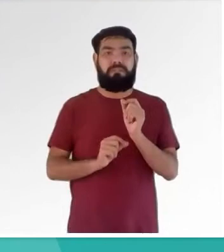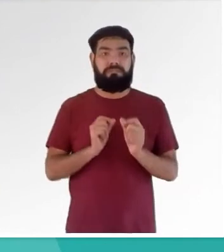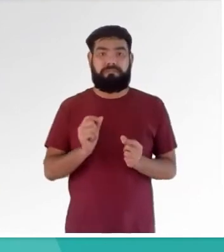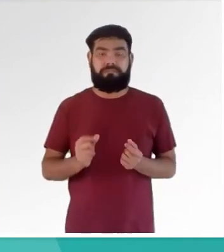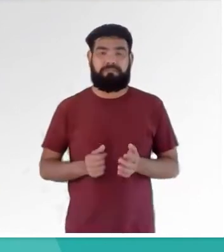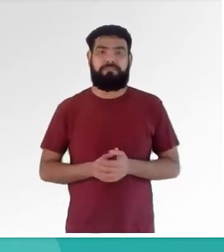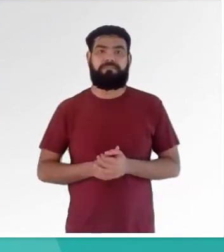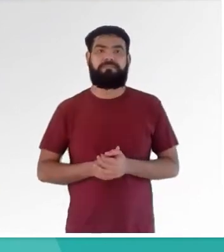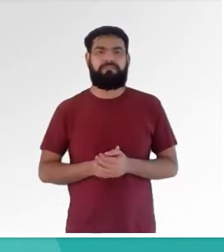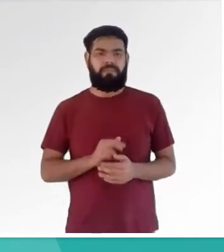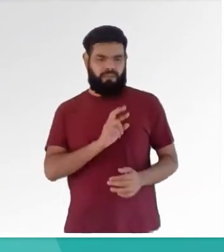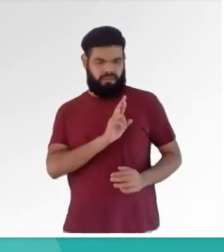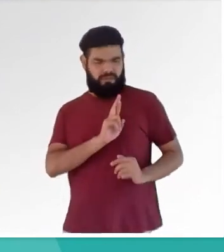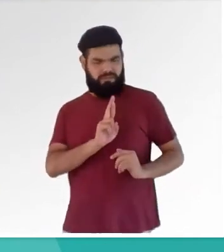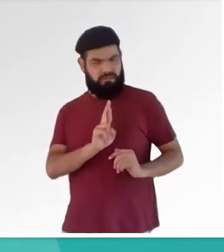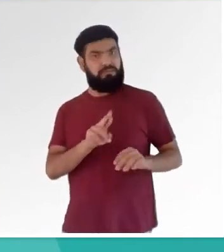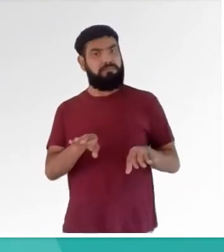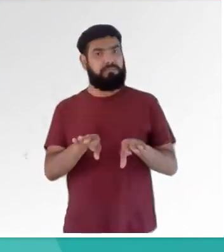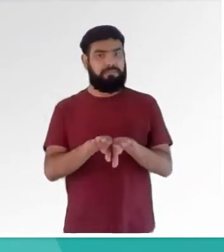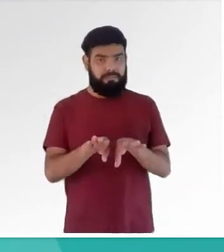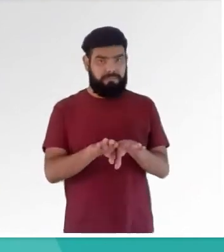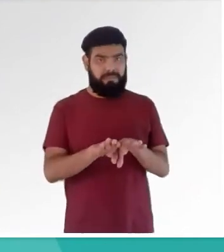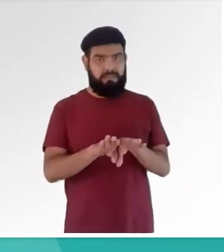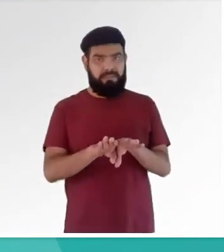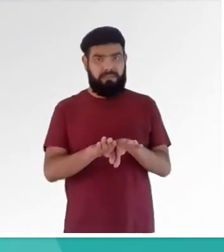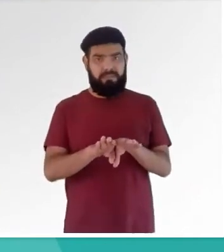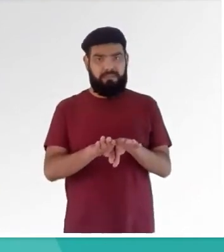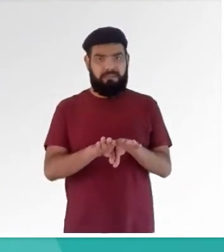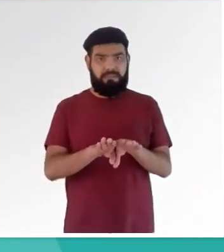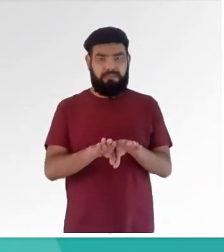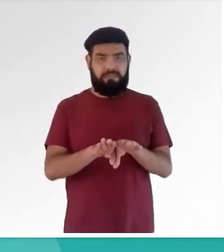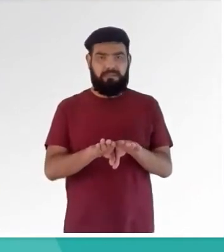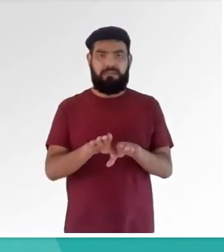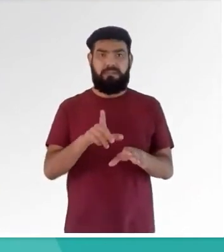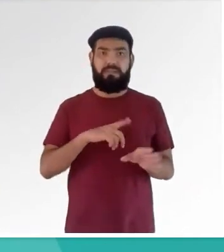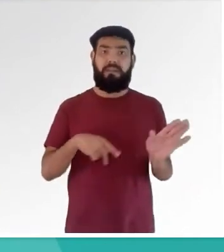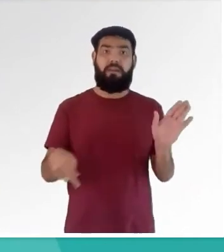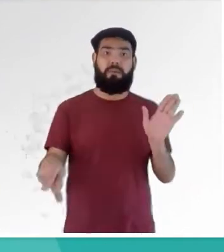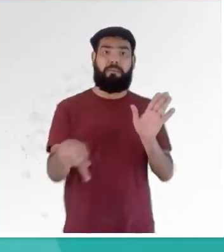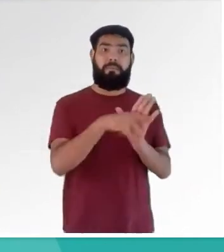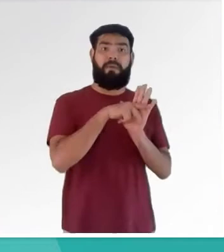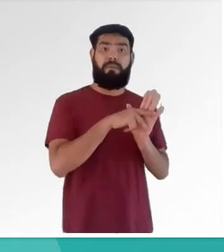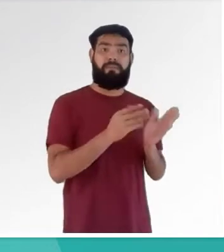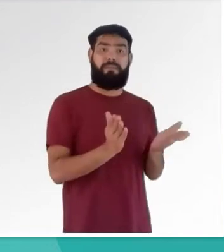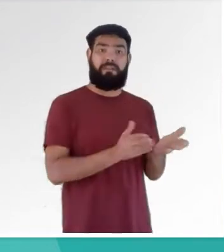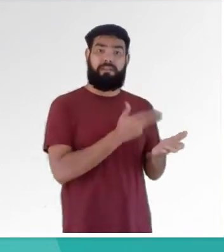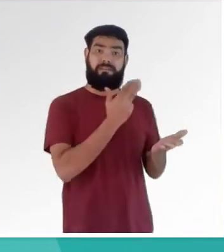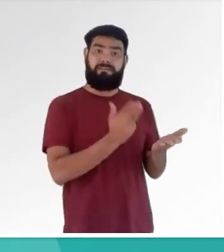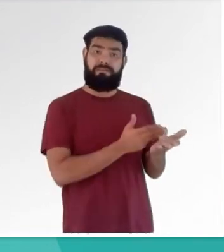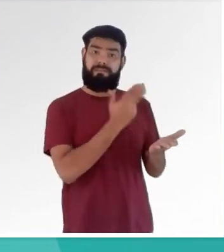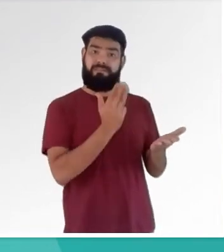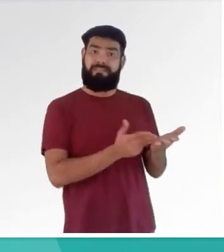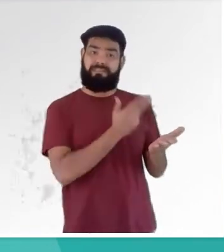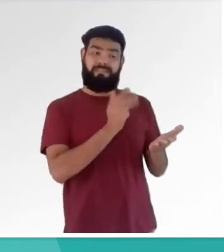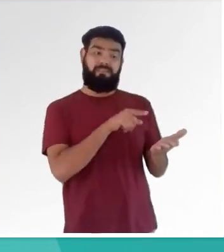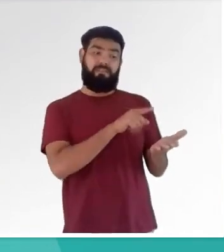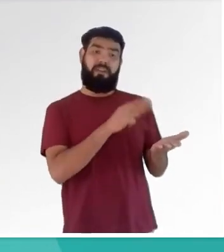a religião também ela tem seus livros, né? Que nós chamamos de livros